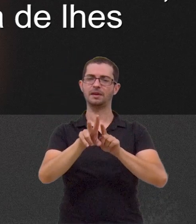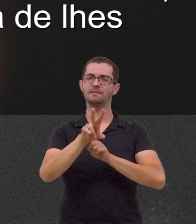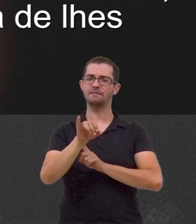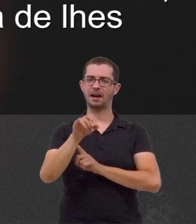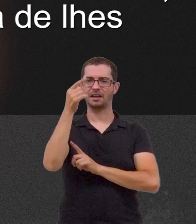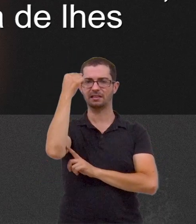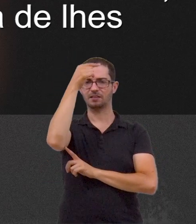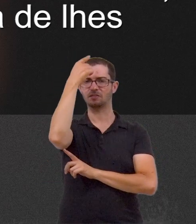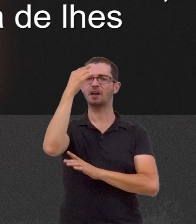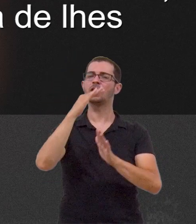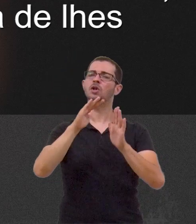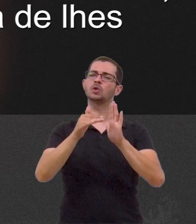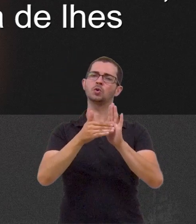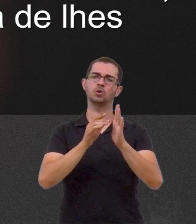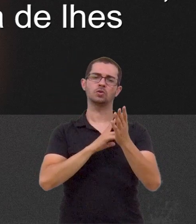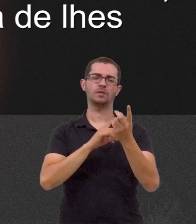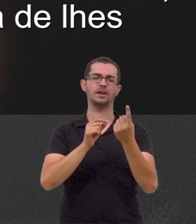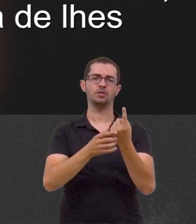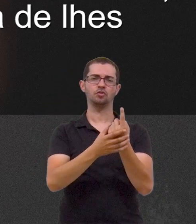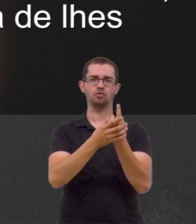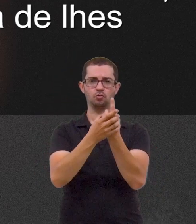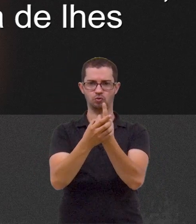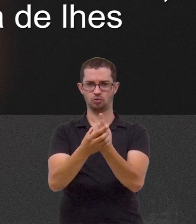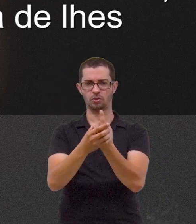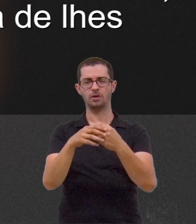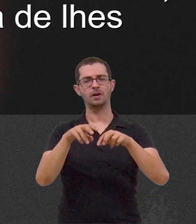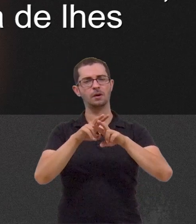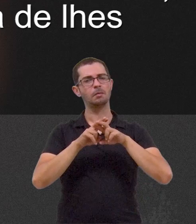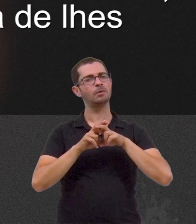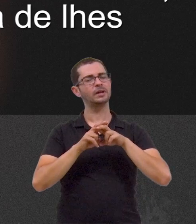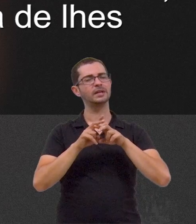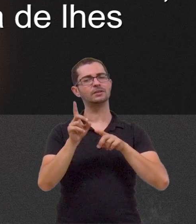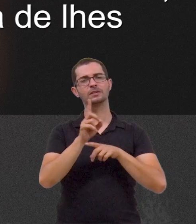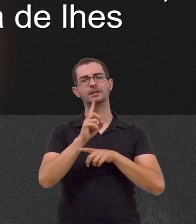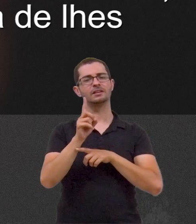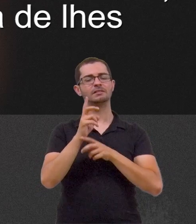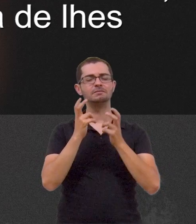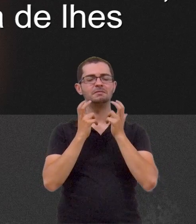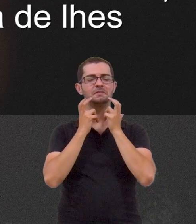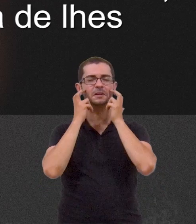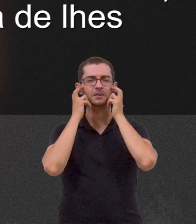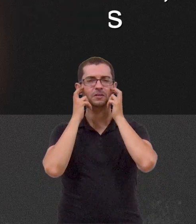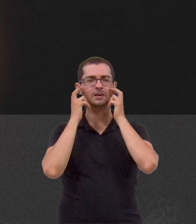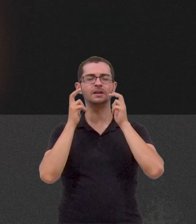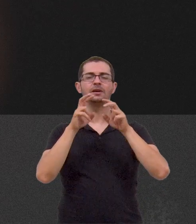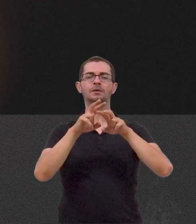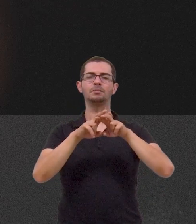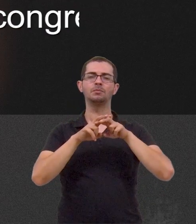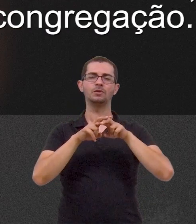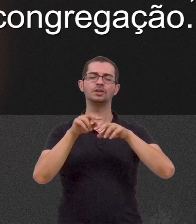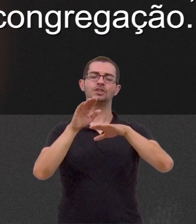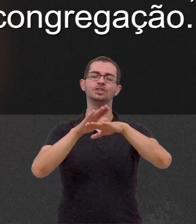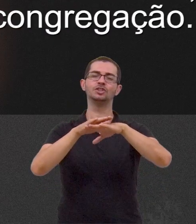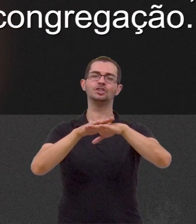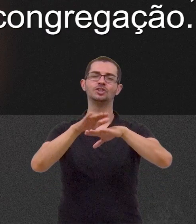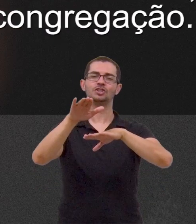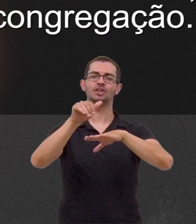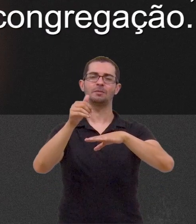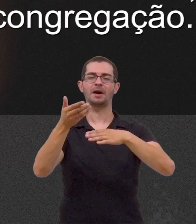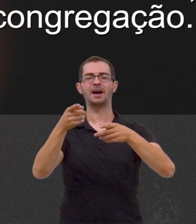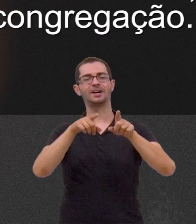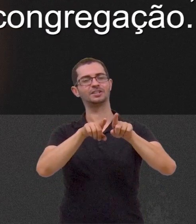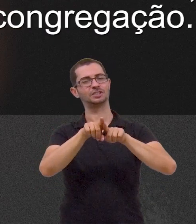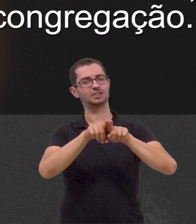de um só. Por isso é que ele não se envergonha de lhes chamar irmãos, dizendo: a